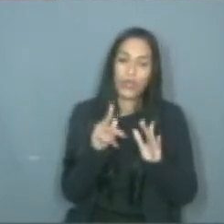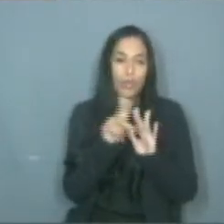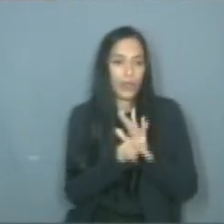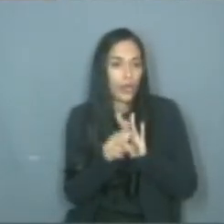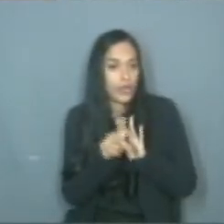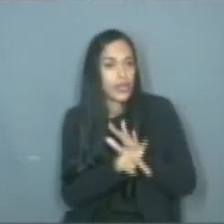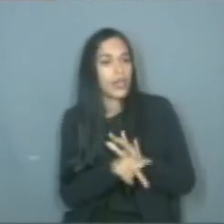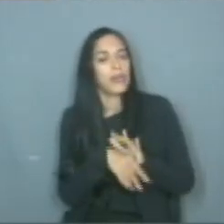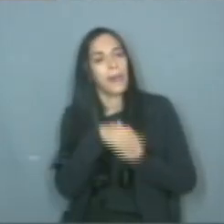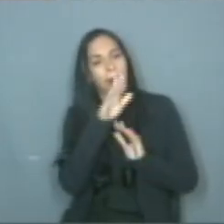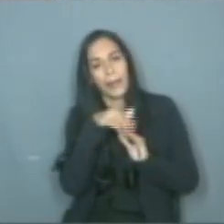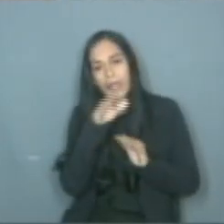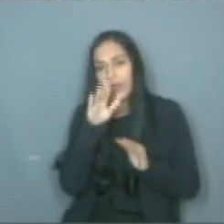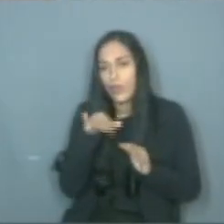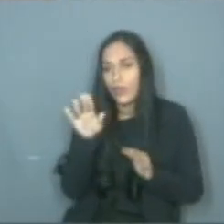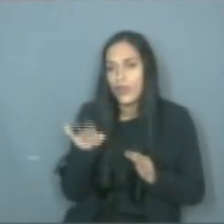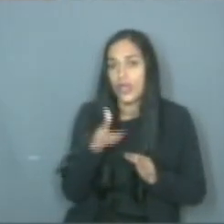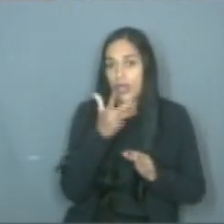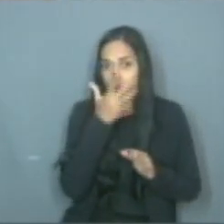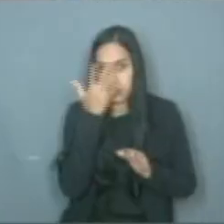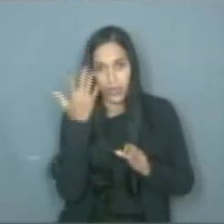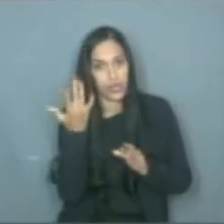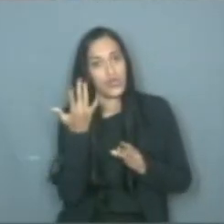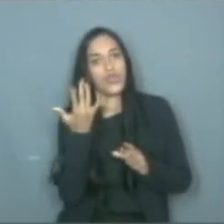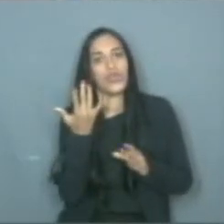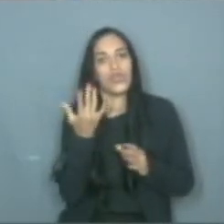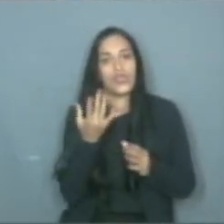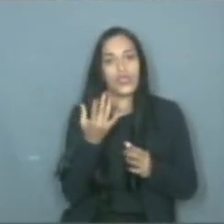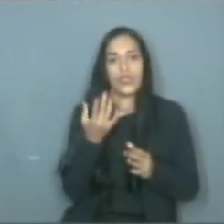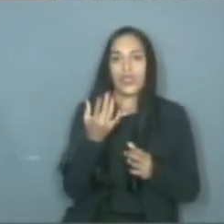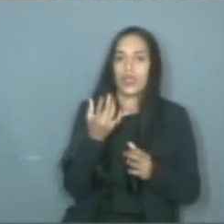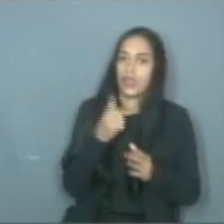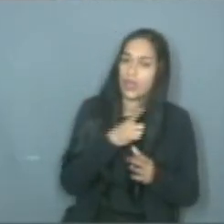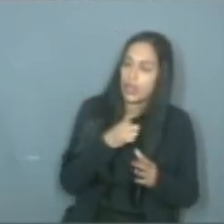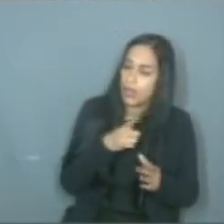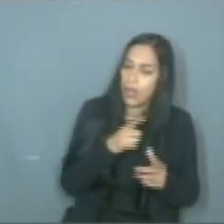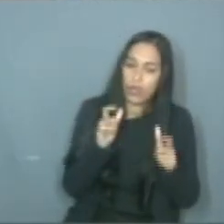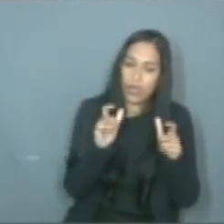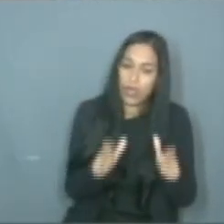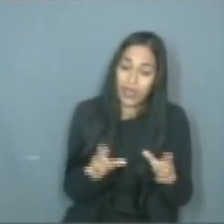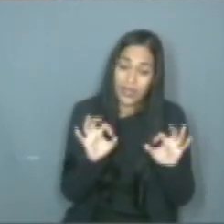com a pintura do muro, as pessoas passarem ali, receberem um ganchinho para colocar